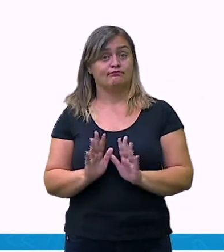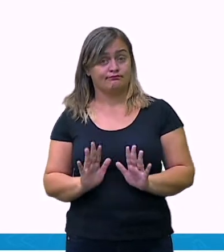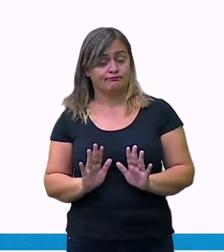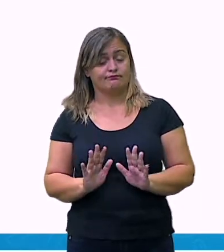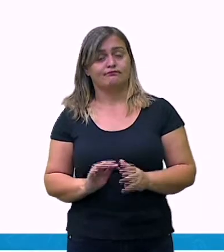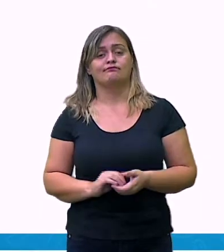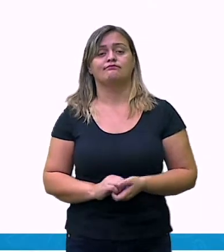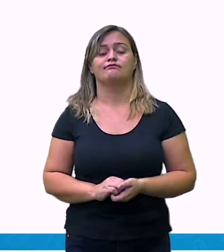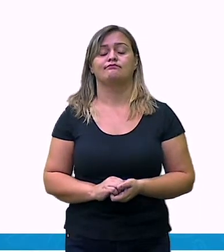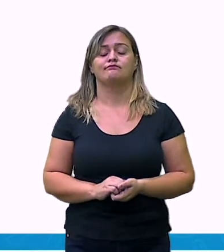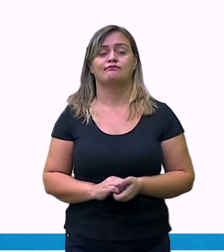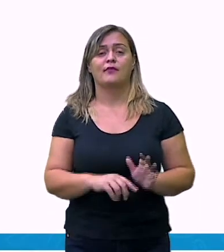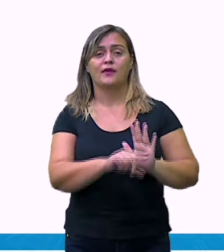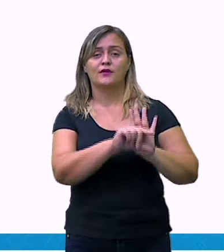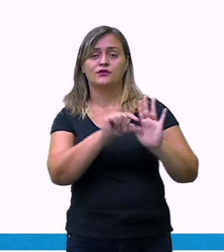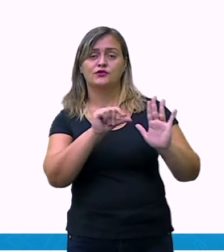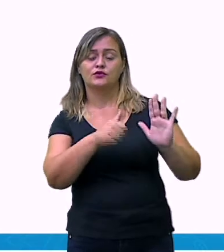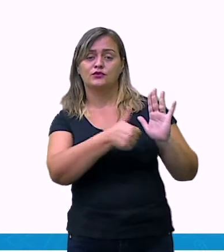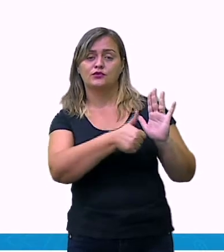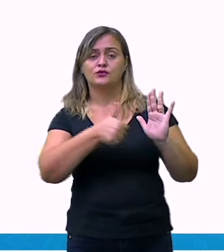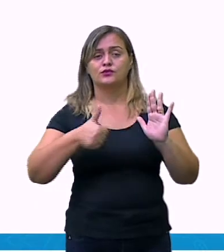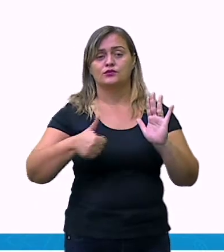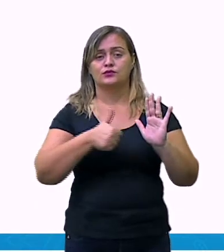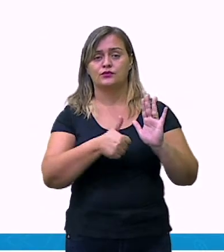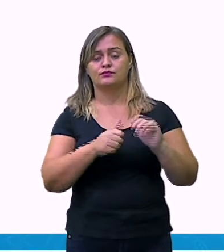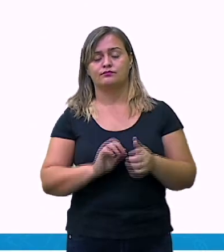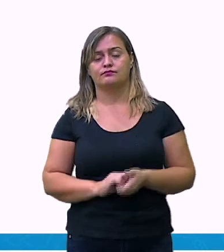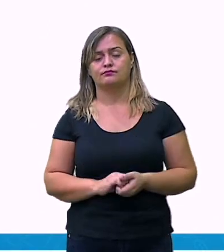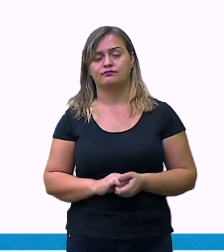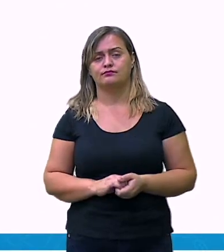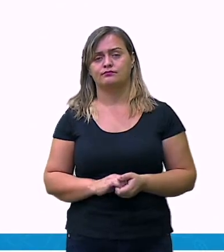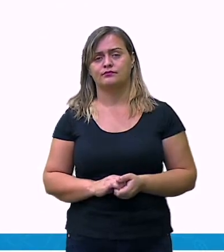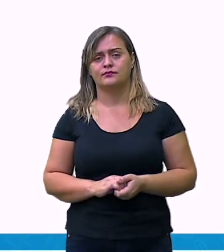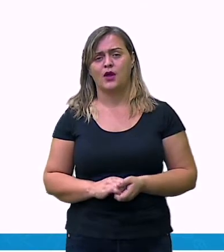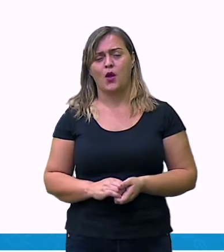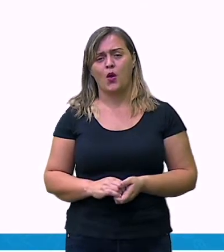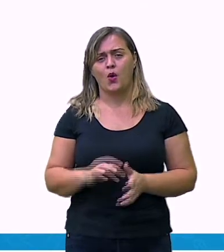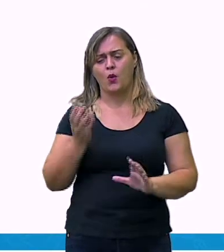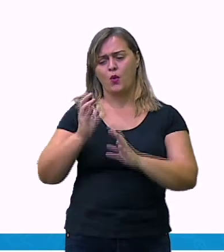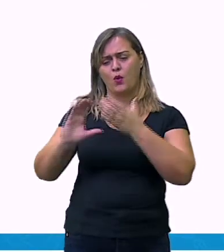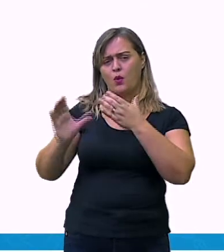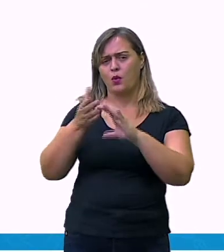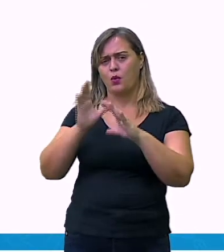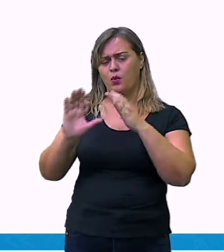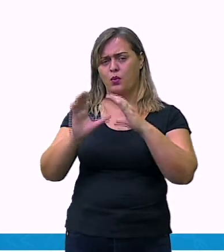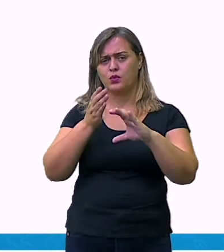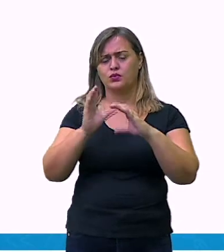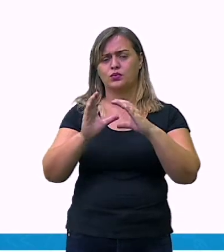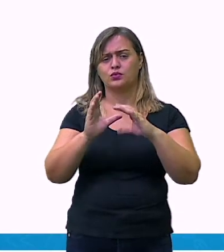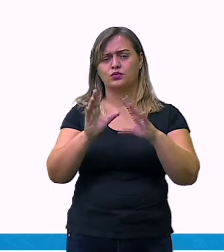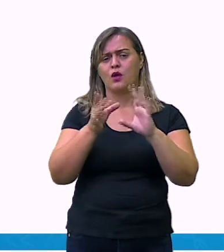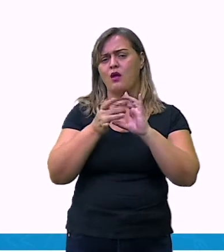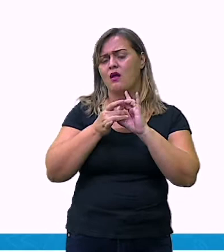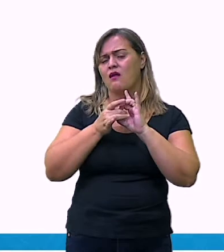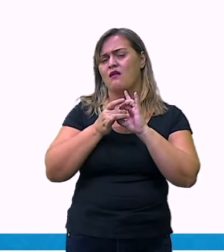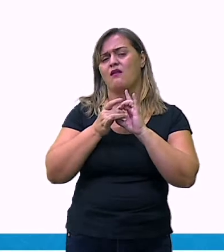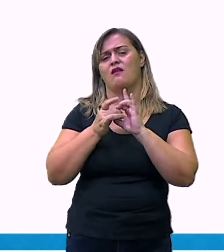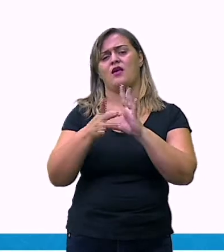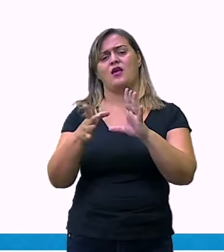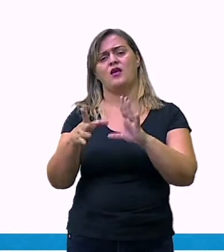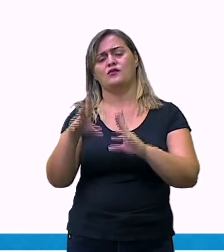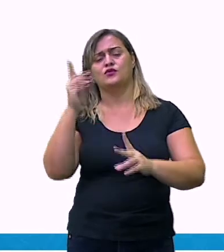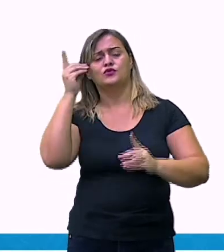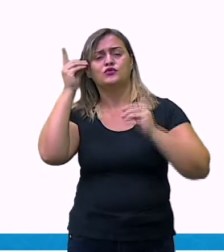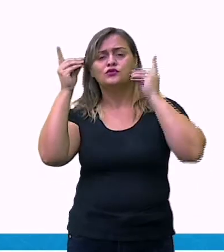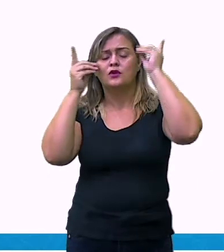Artigo 11º. A livre comunicação das ideias e das opiniões é um dos mais preciosos